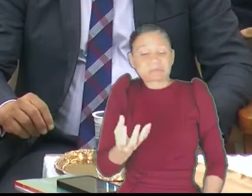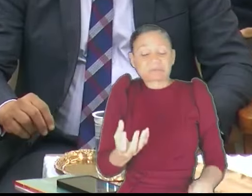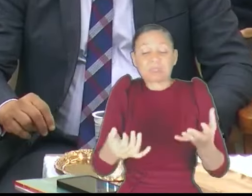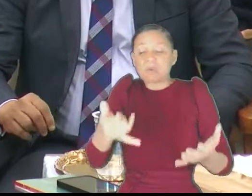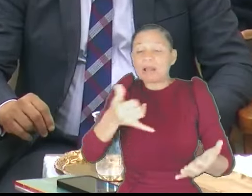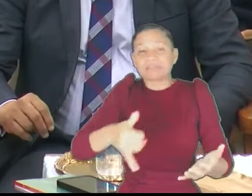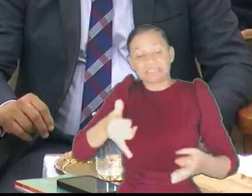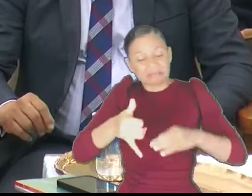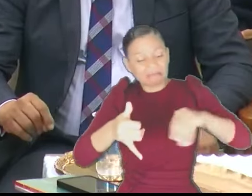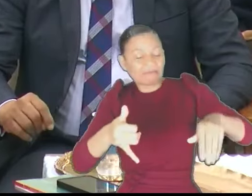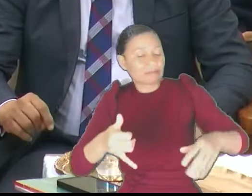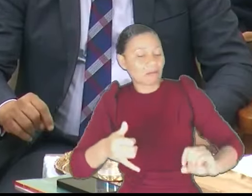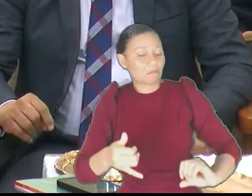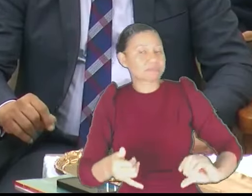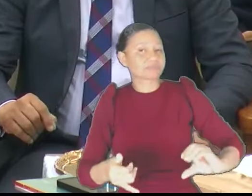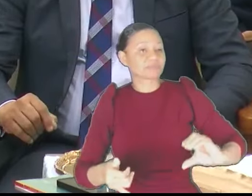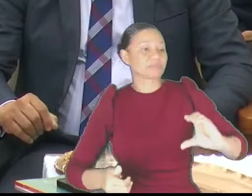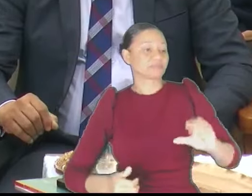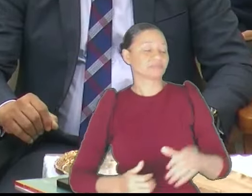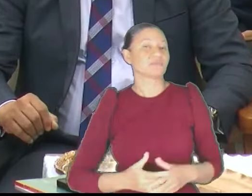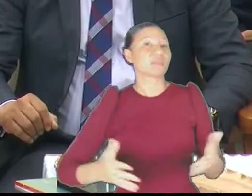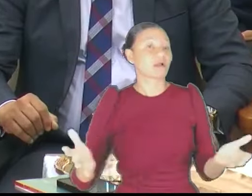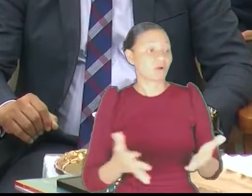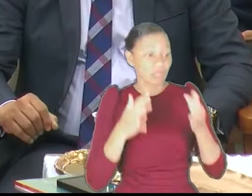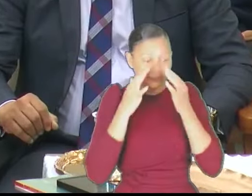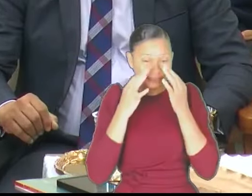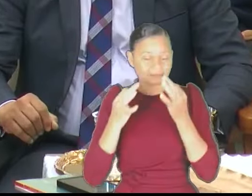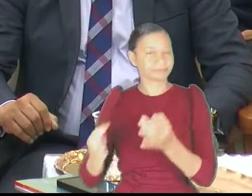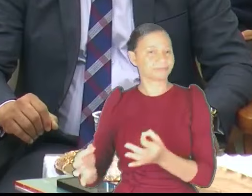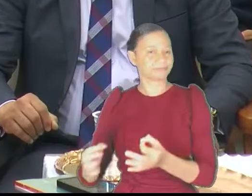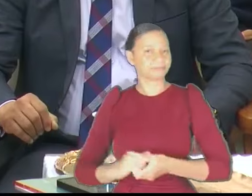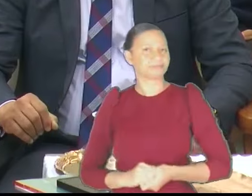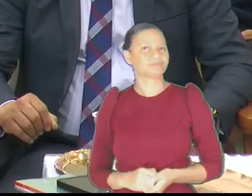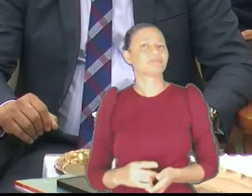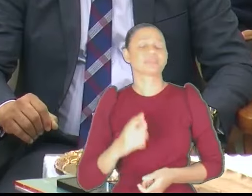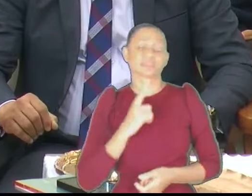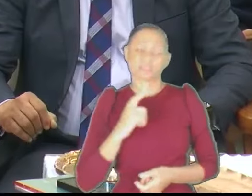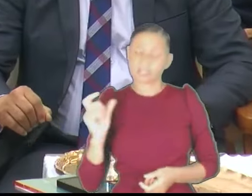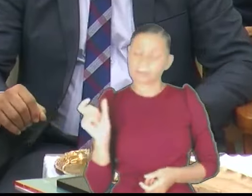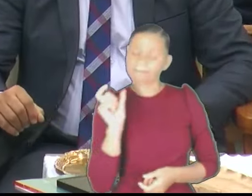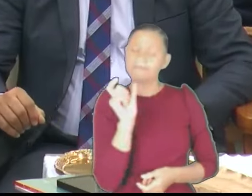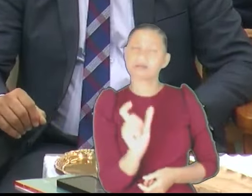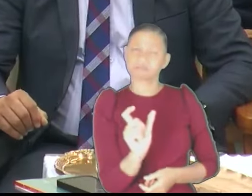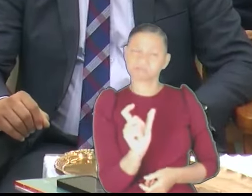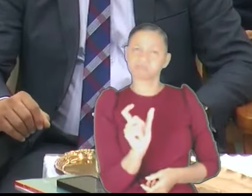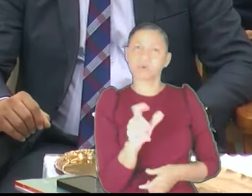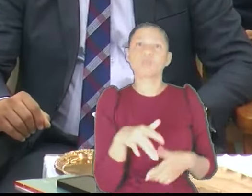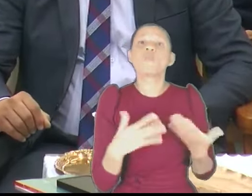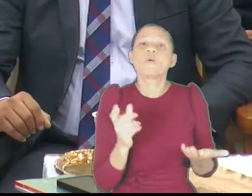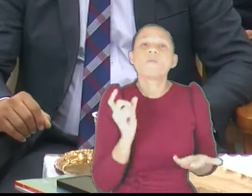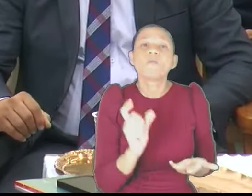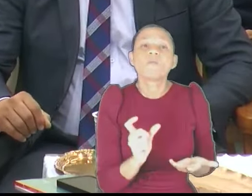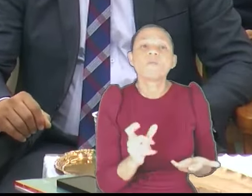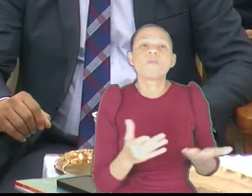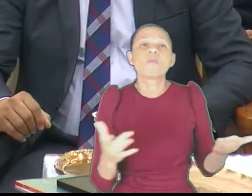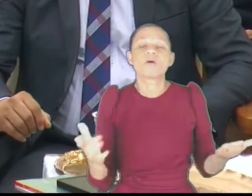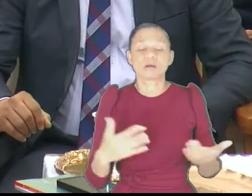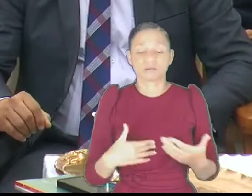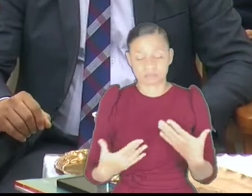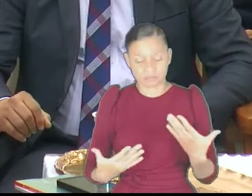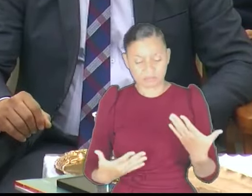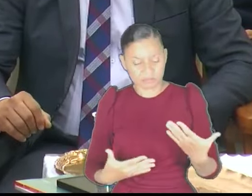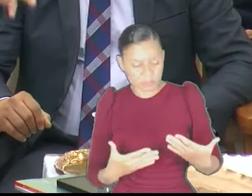os dias. Agora, escute, havia uma palavra dita por ela. Qual foi a palavra? Enquanto ela servia a